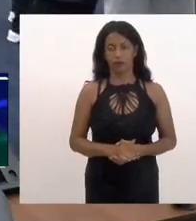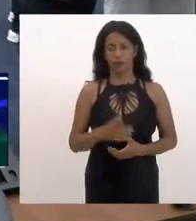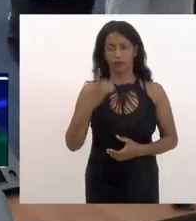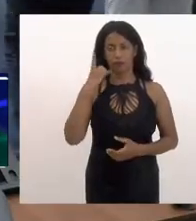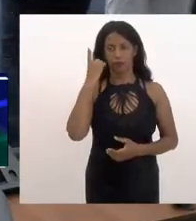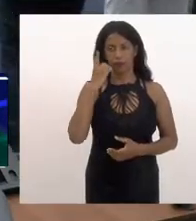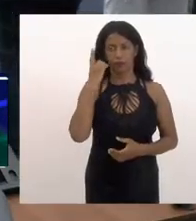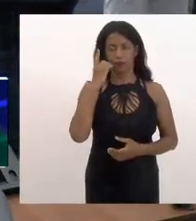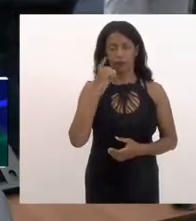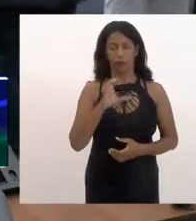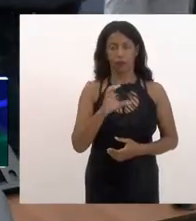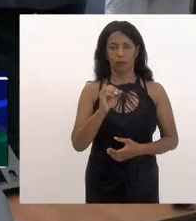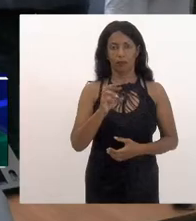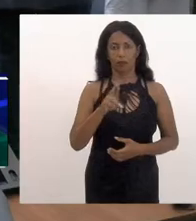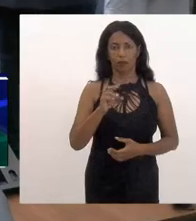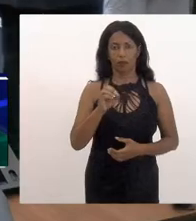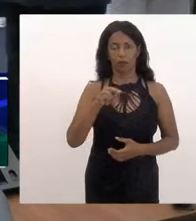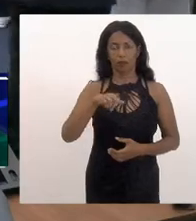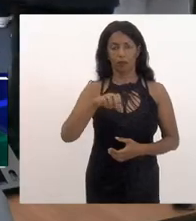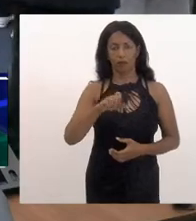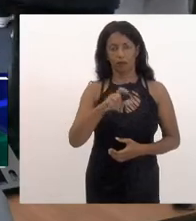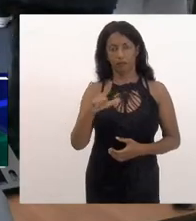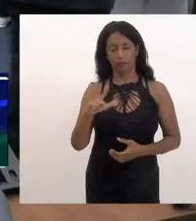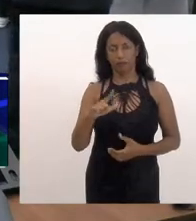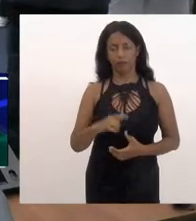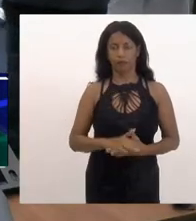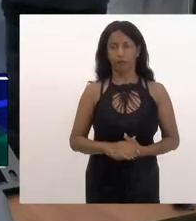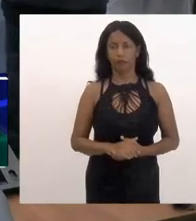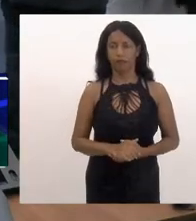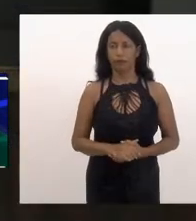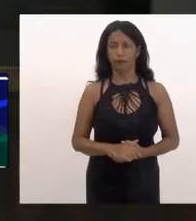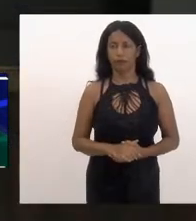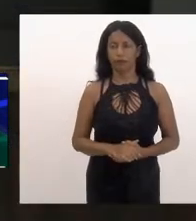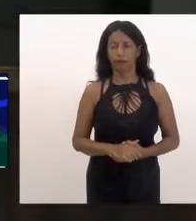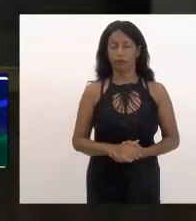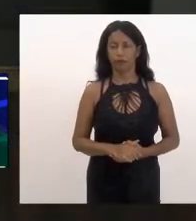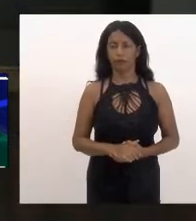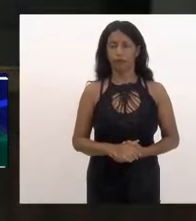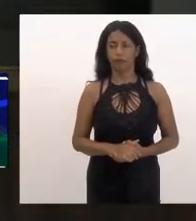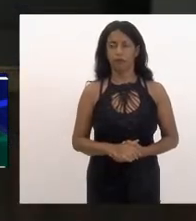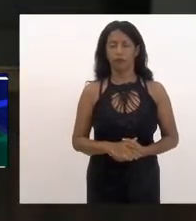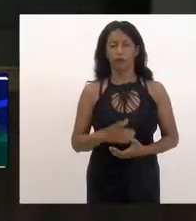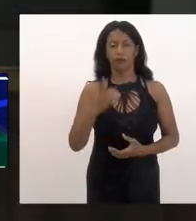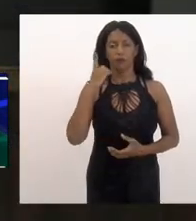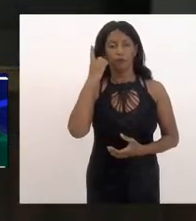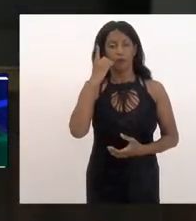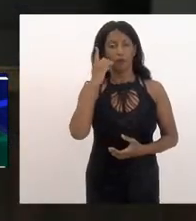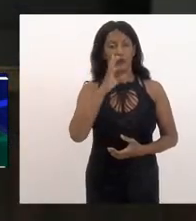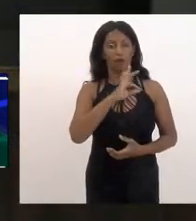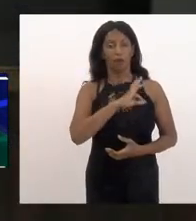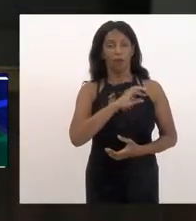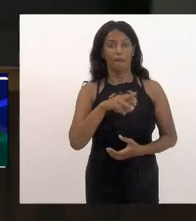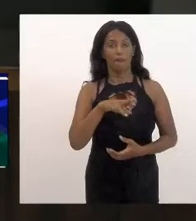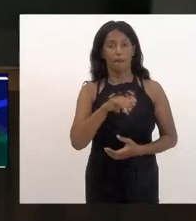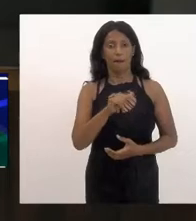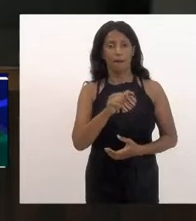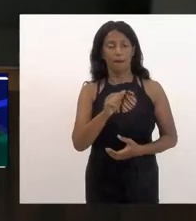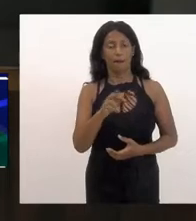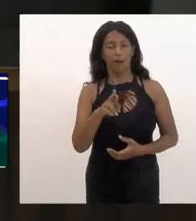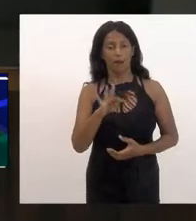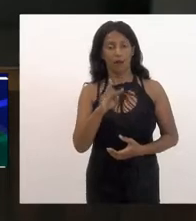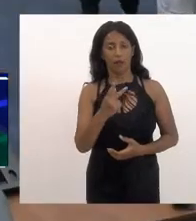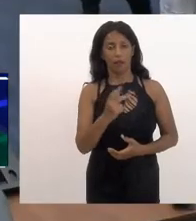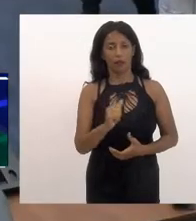Deputado Coronel Salema. Deputado Coronel Salema. Deputada Marta Rocha.